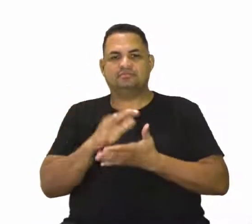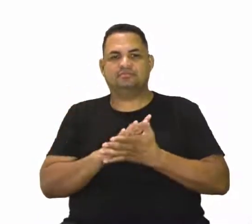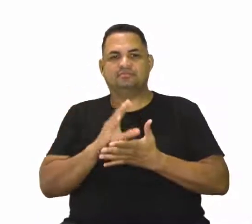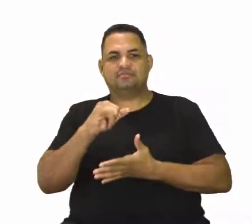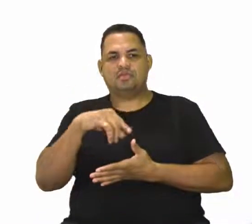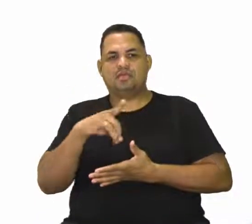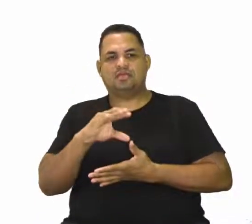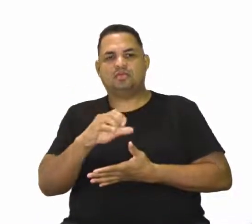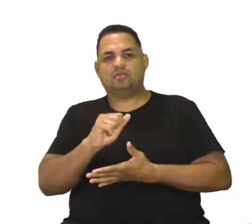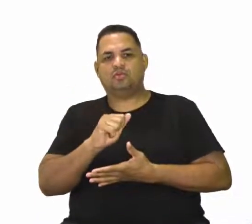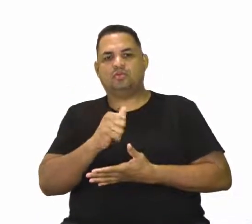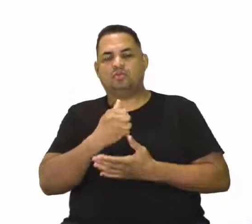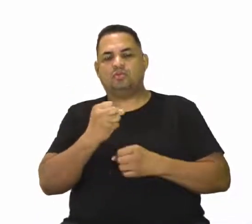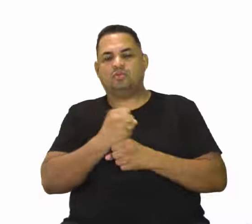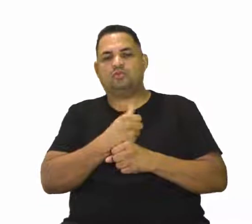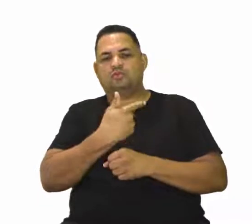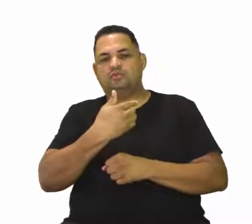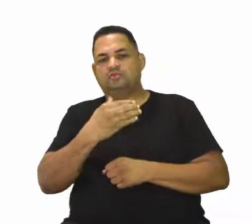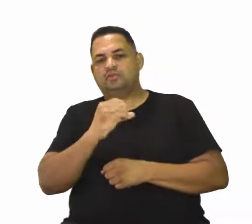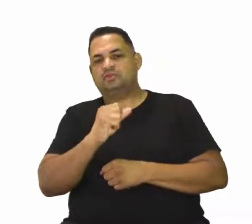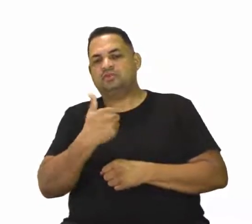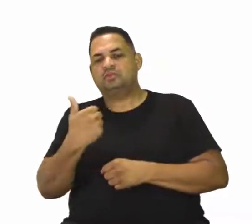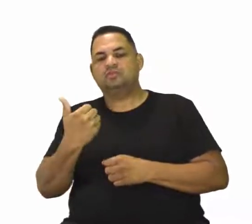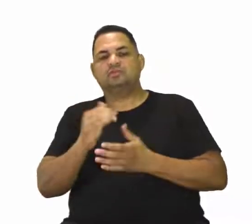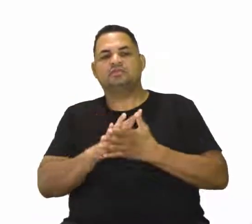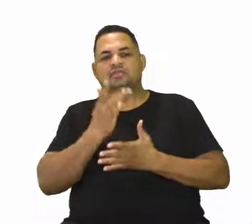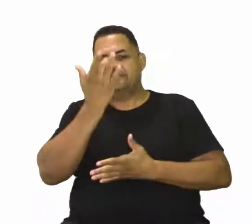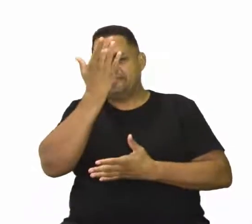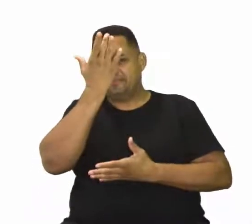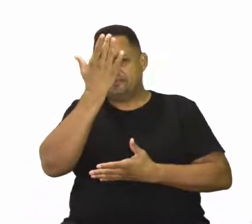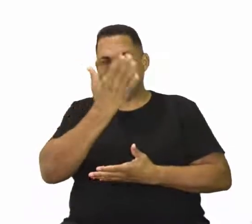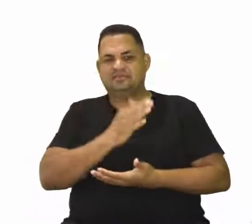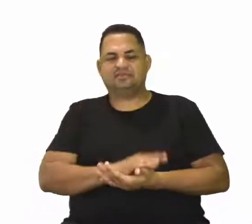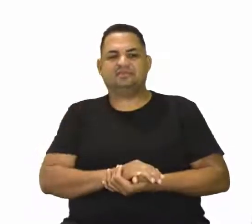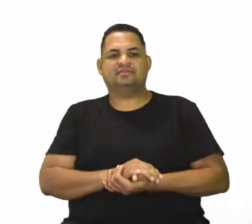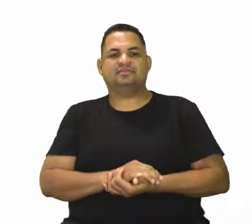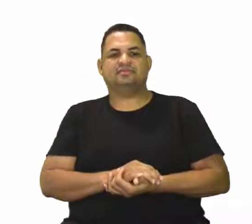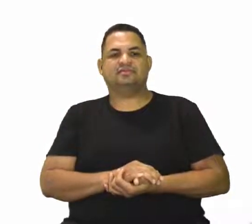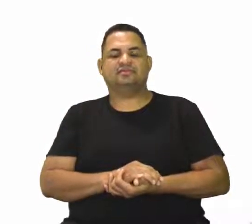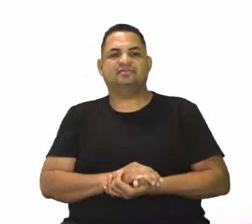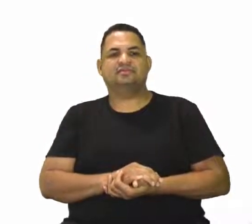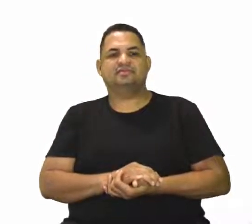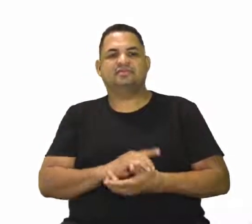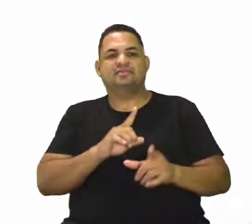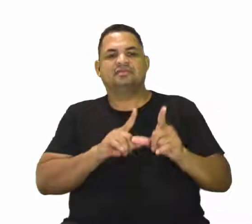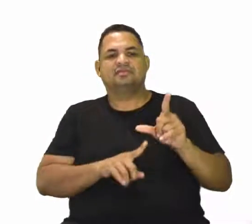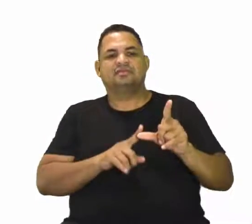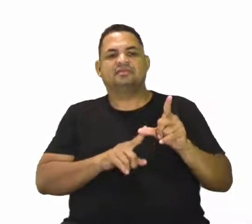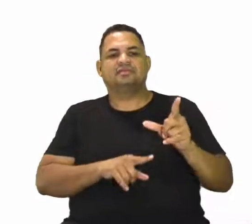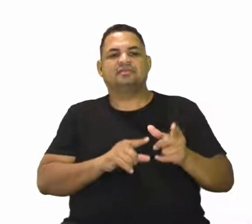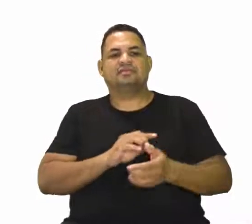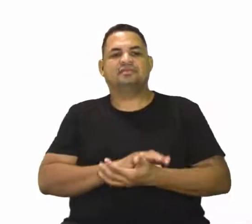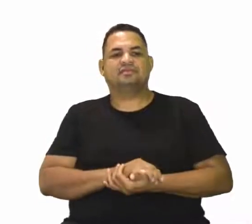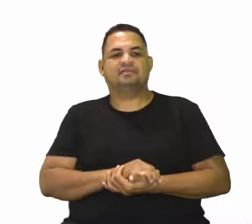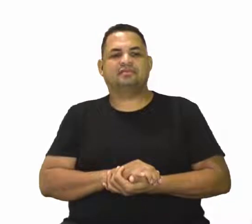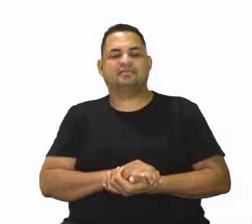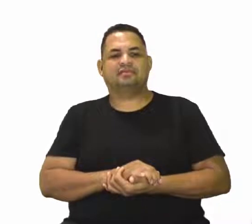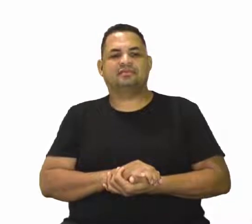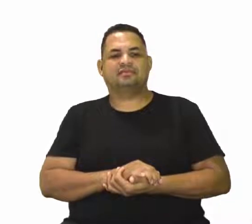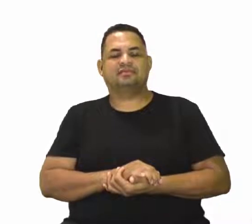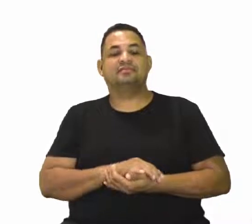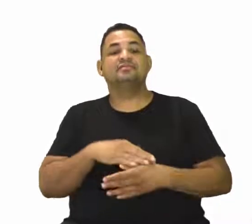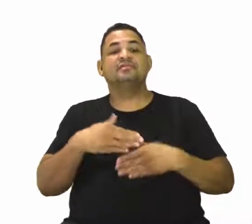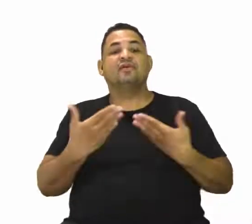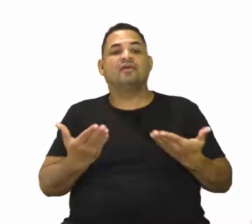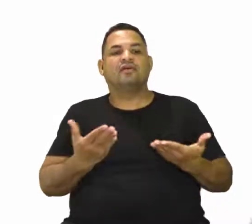em maio 2001 quem nós somos fortes fácil tá dado letra letra letra